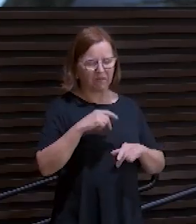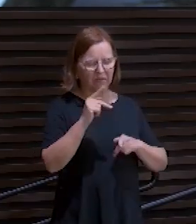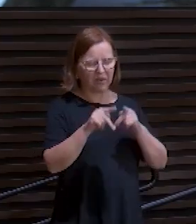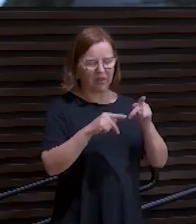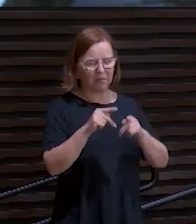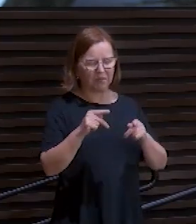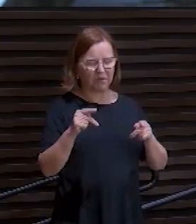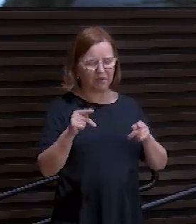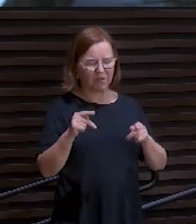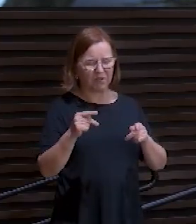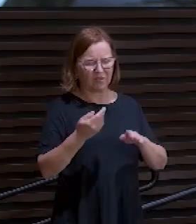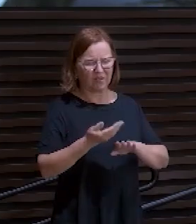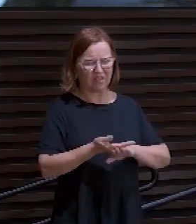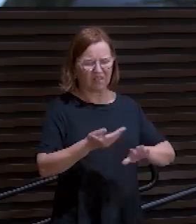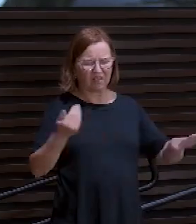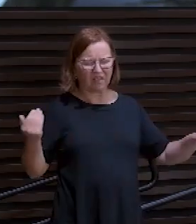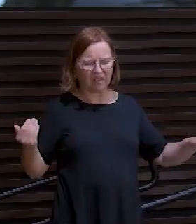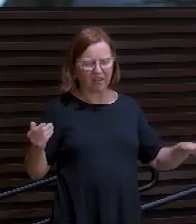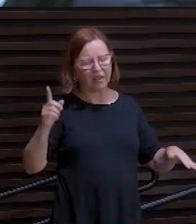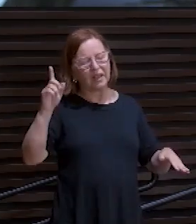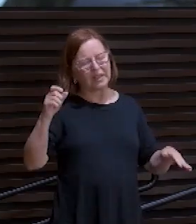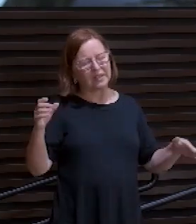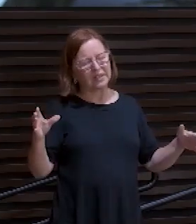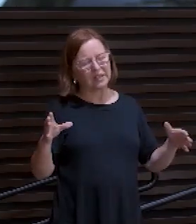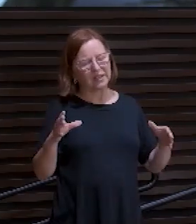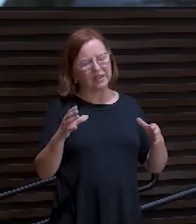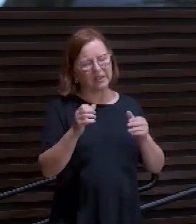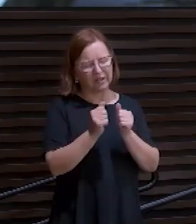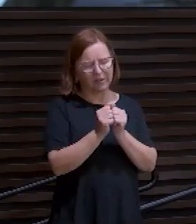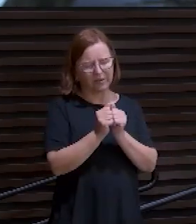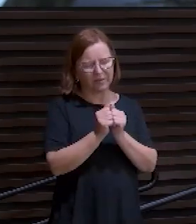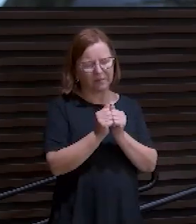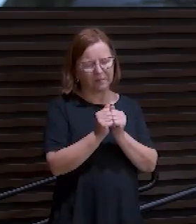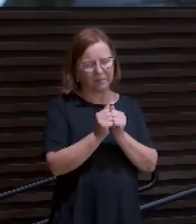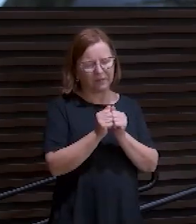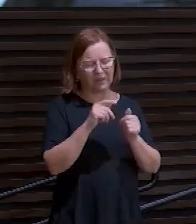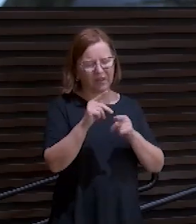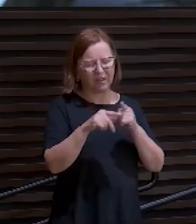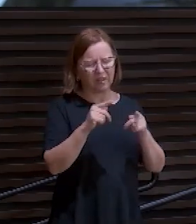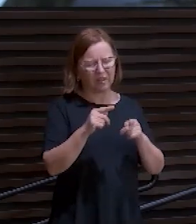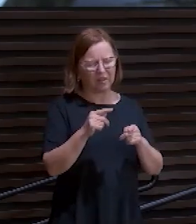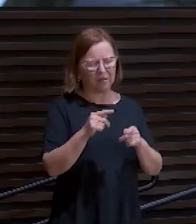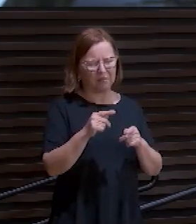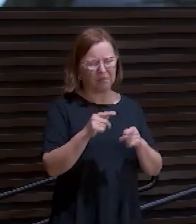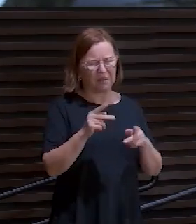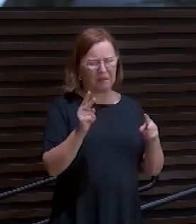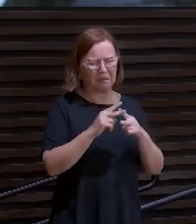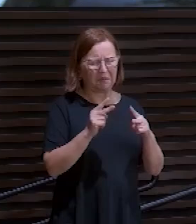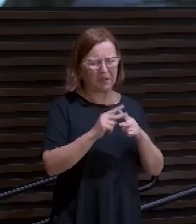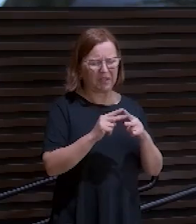sejam reunidos. Os que não se entendiam, que passem a entender.